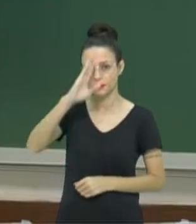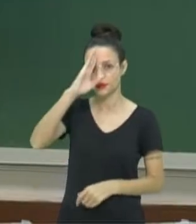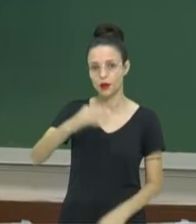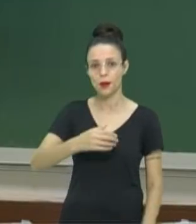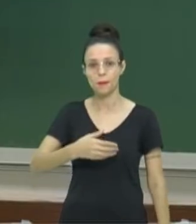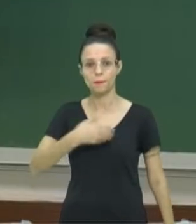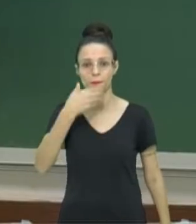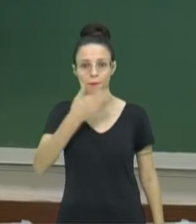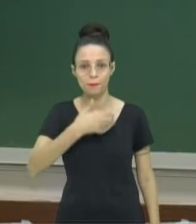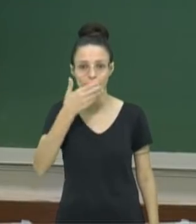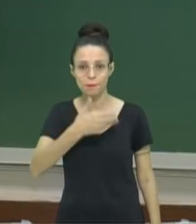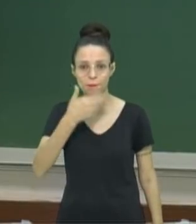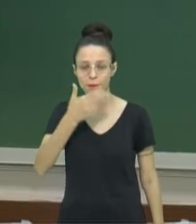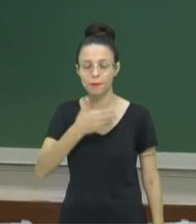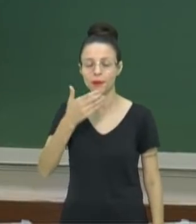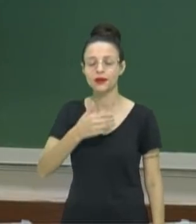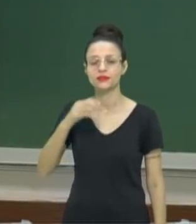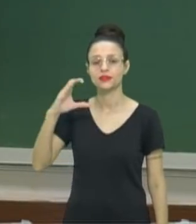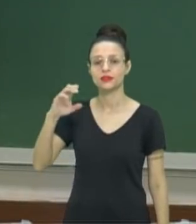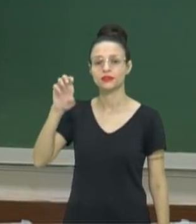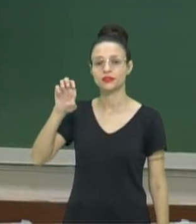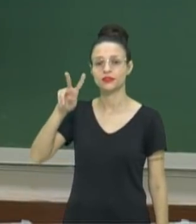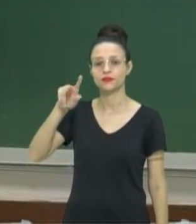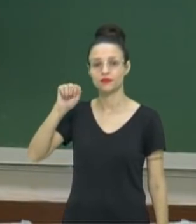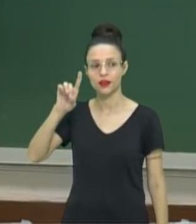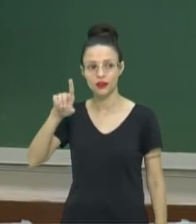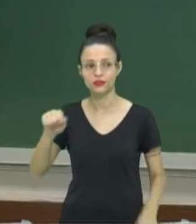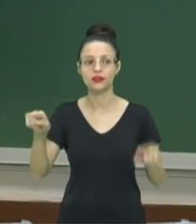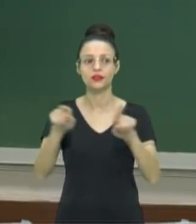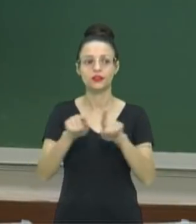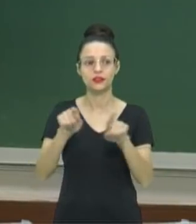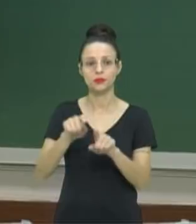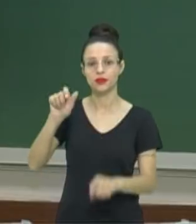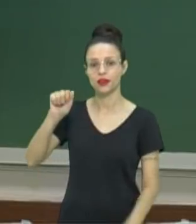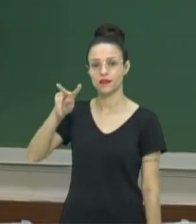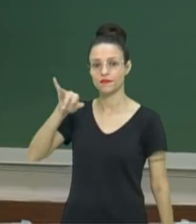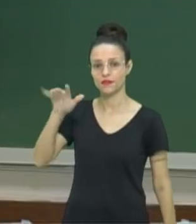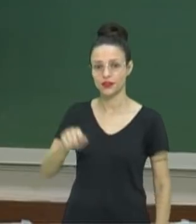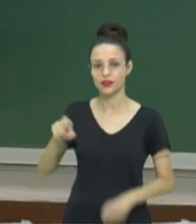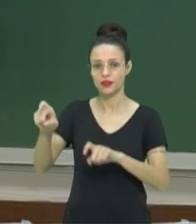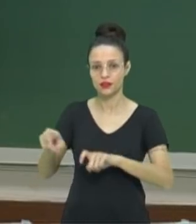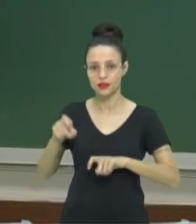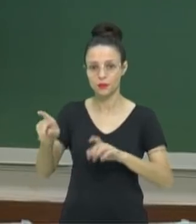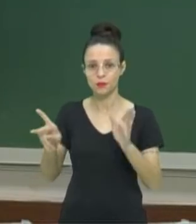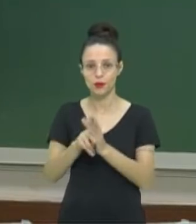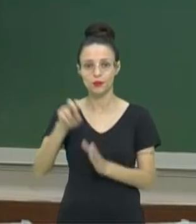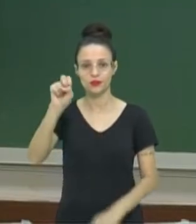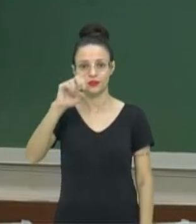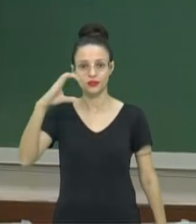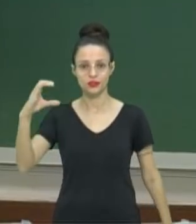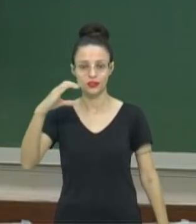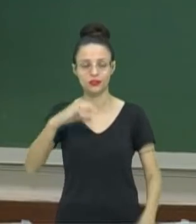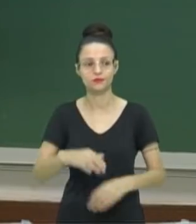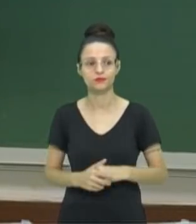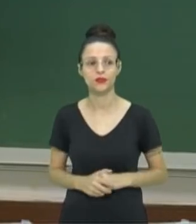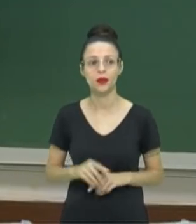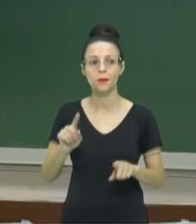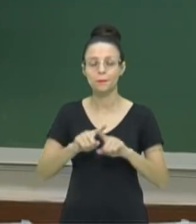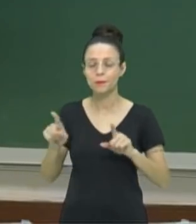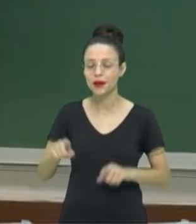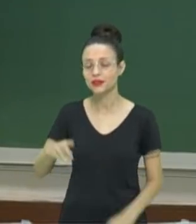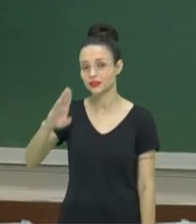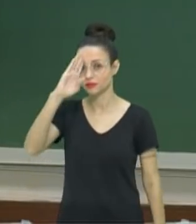maçã, para cevada, para aveia, que são itens produzidos na agricultura catarinense. Mas o que é a base